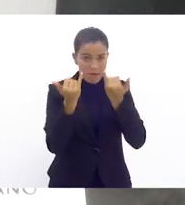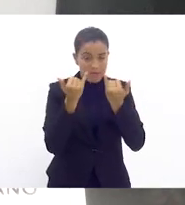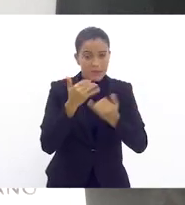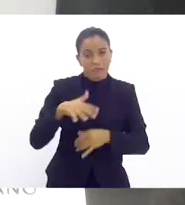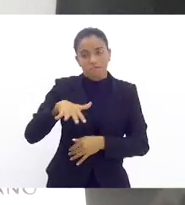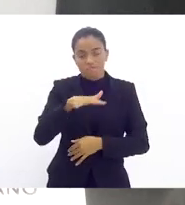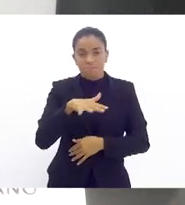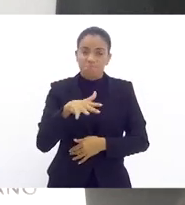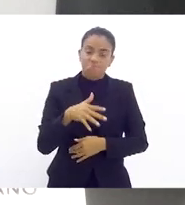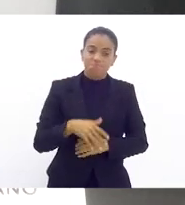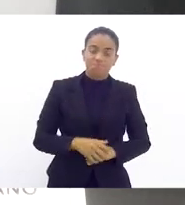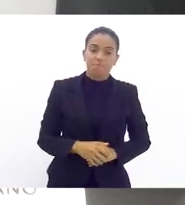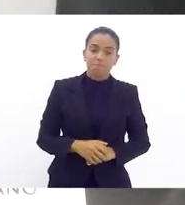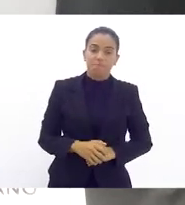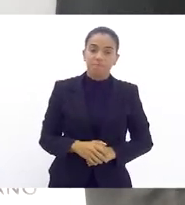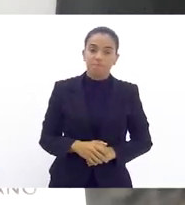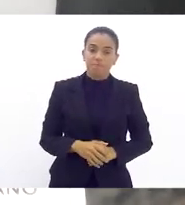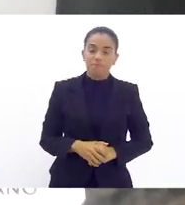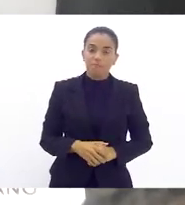situação.